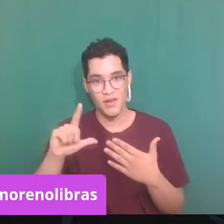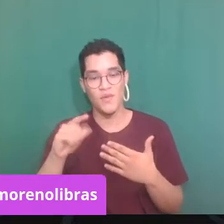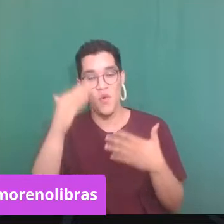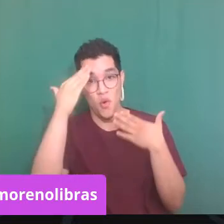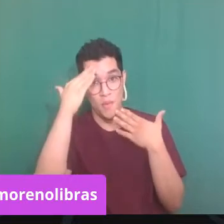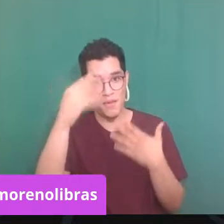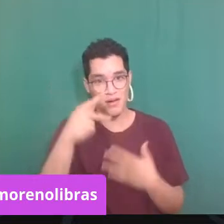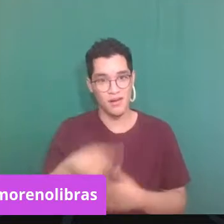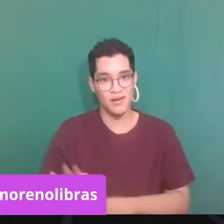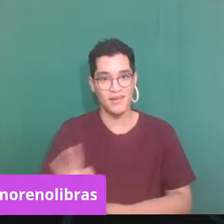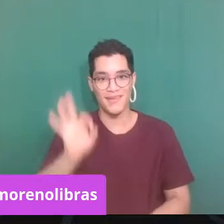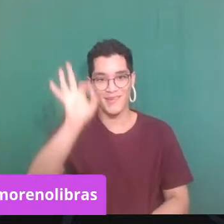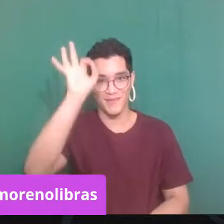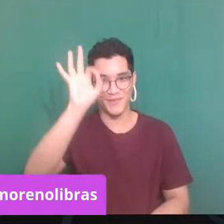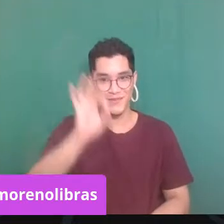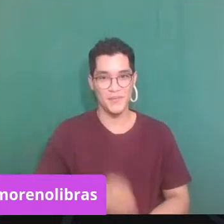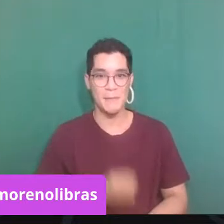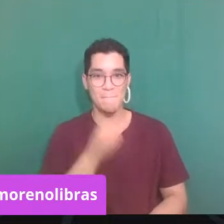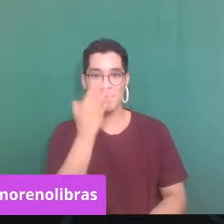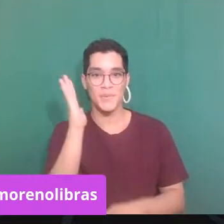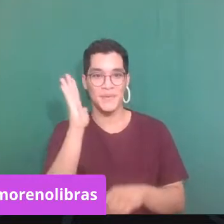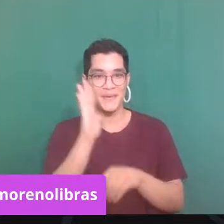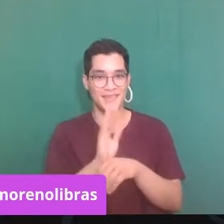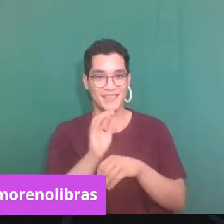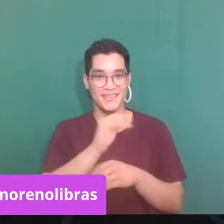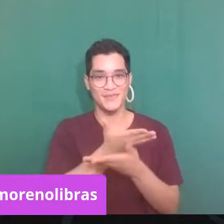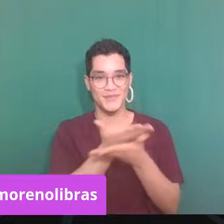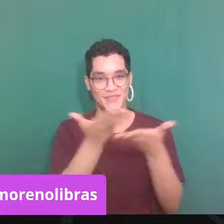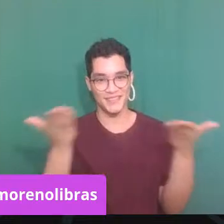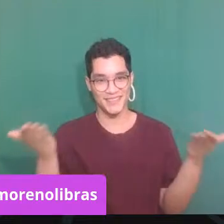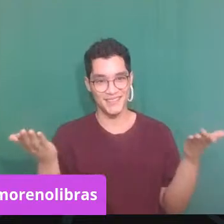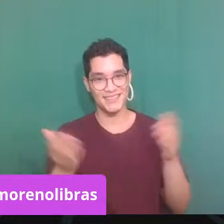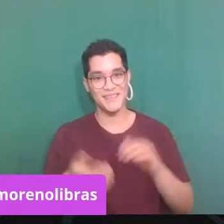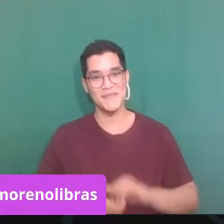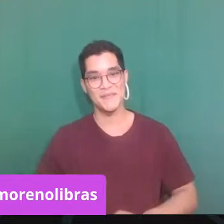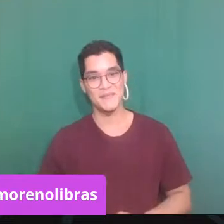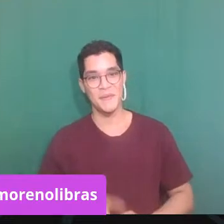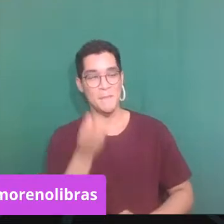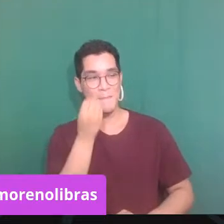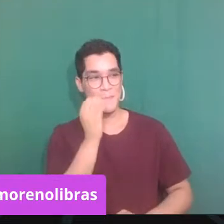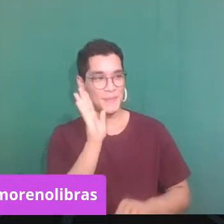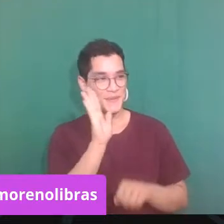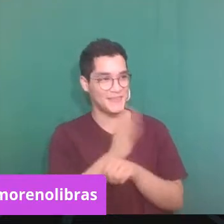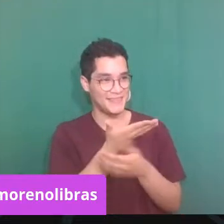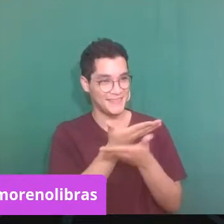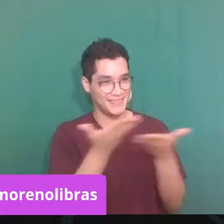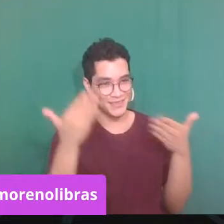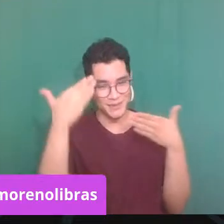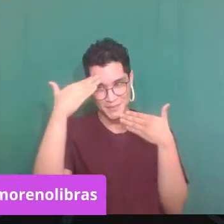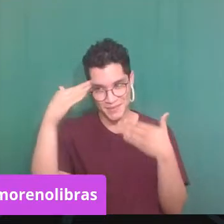do Maranhão. Uma boa tarde para vocês. Boa tarde. Obrigada, professora.